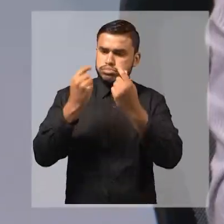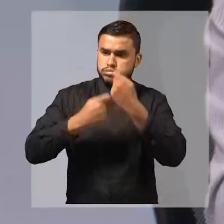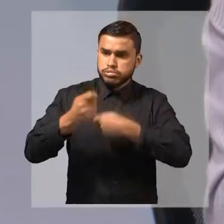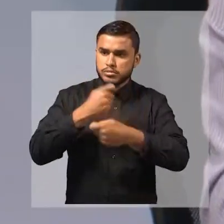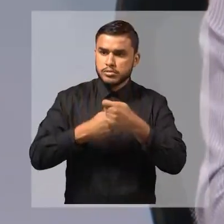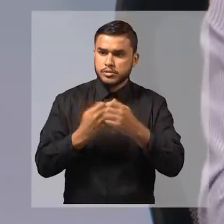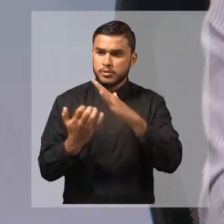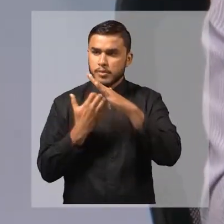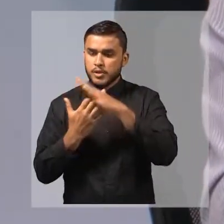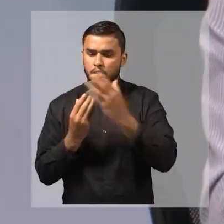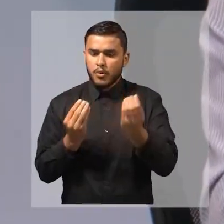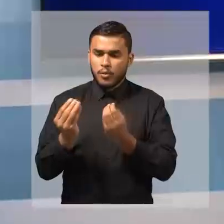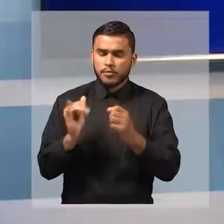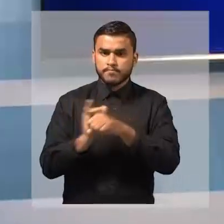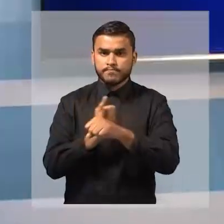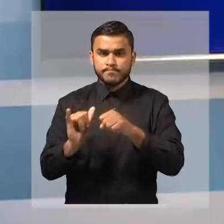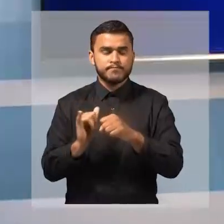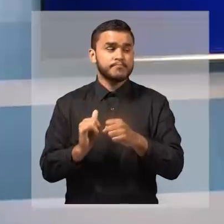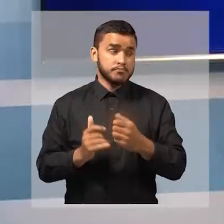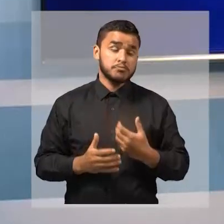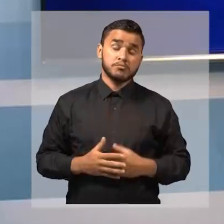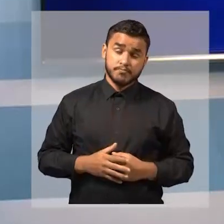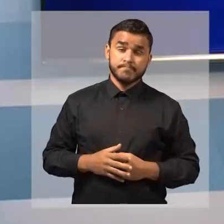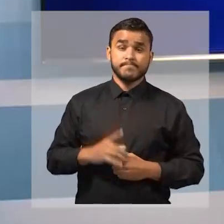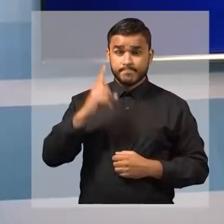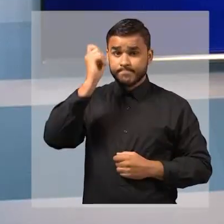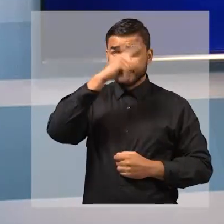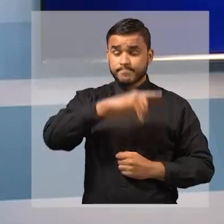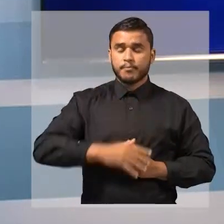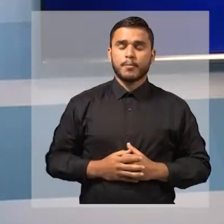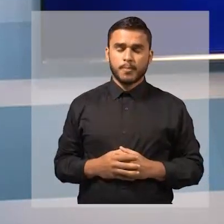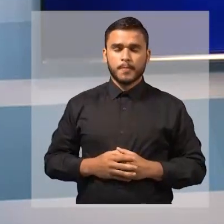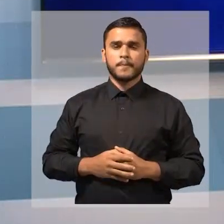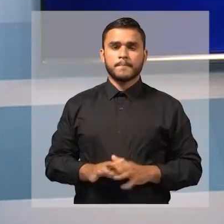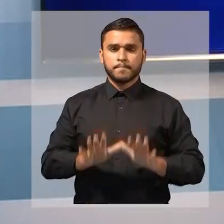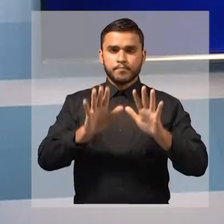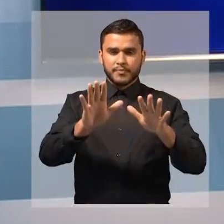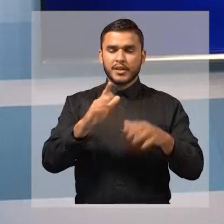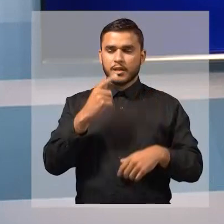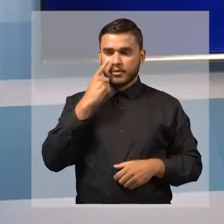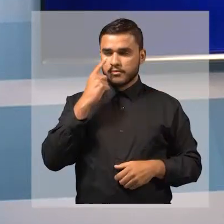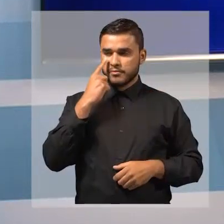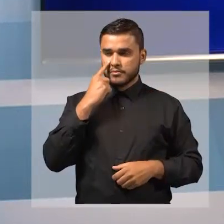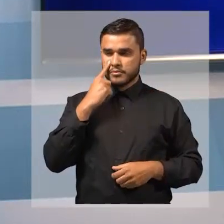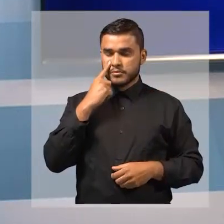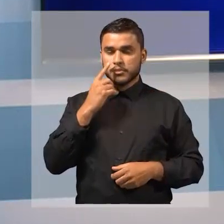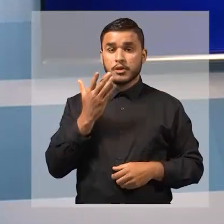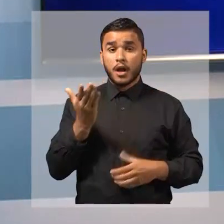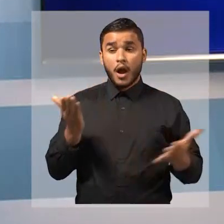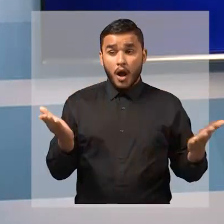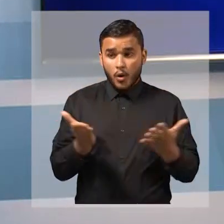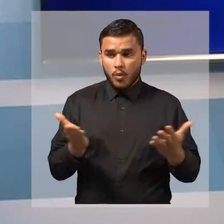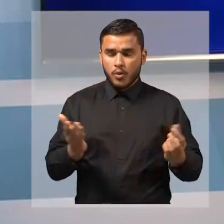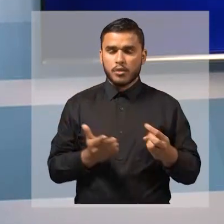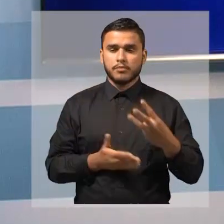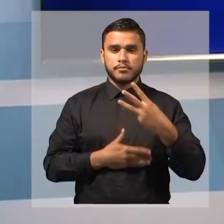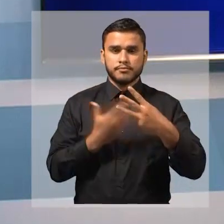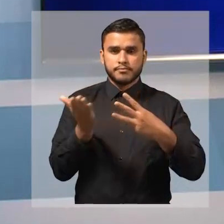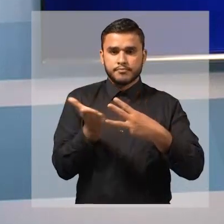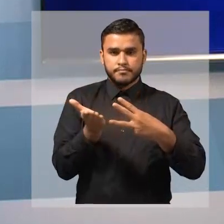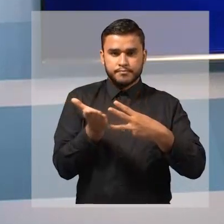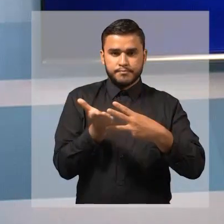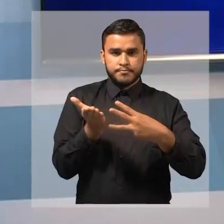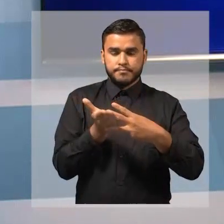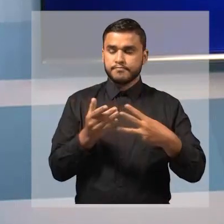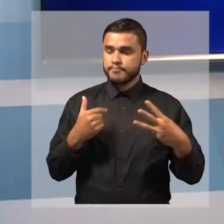barca furada. Me deixa fazer mais um intervalo, que a produção já nos informa que esse tempo se esgotou. Quando voltarmos, eu quero